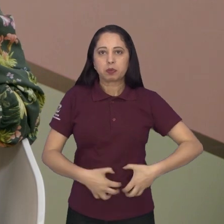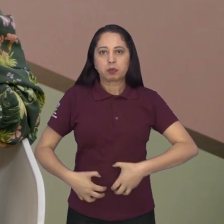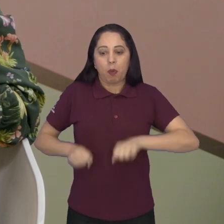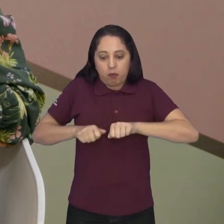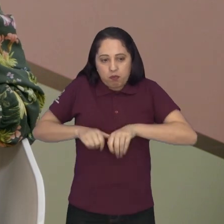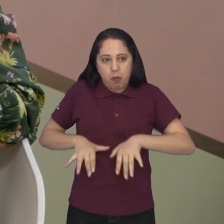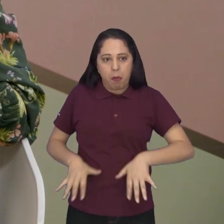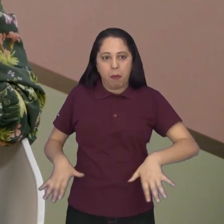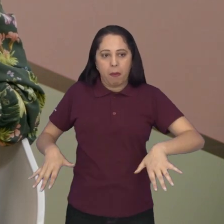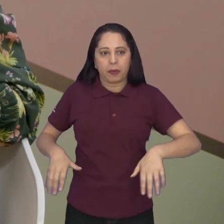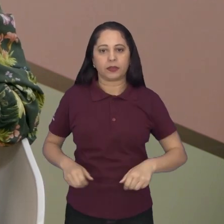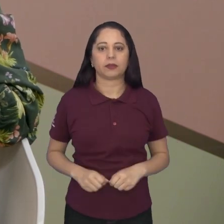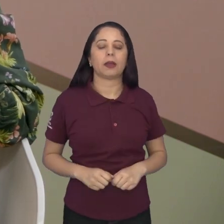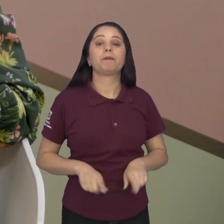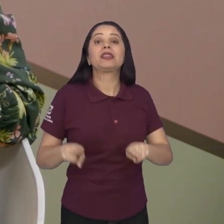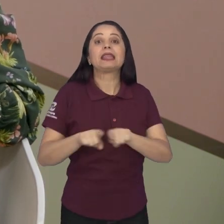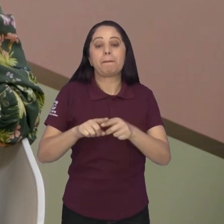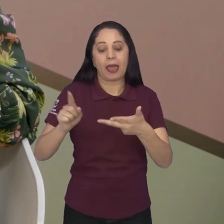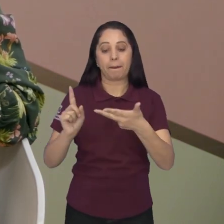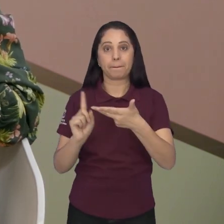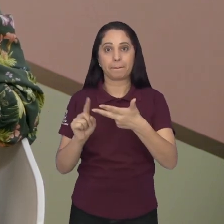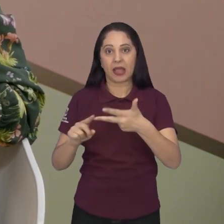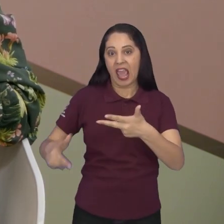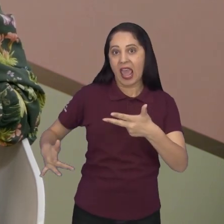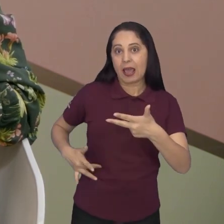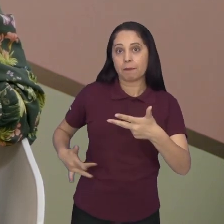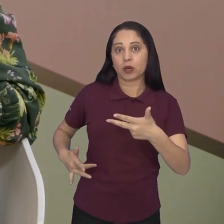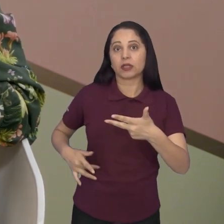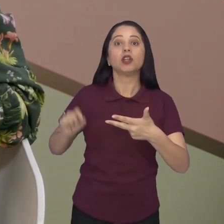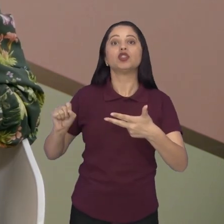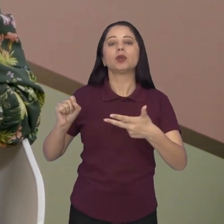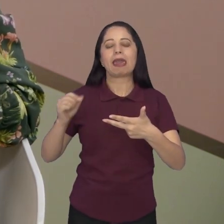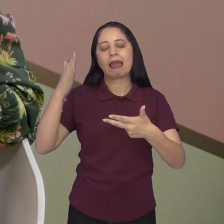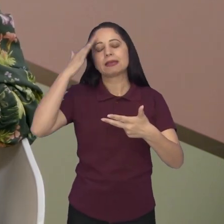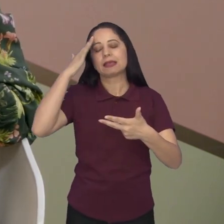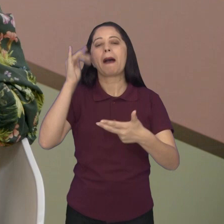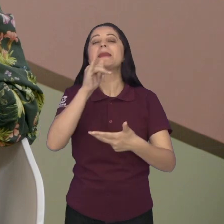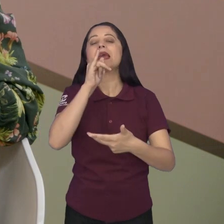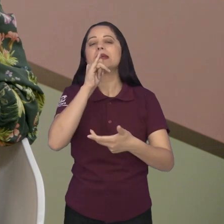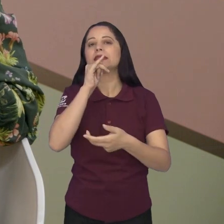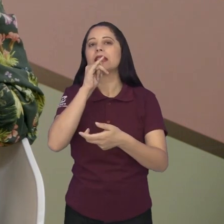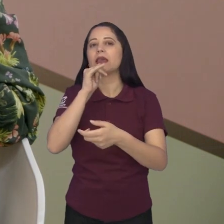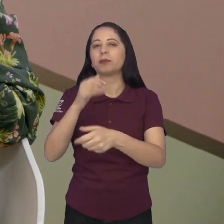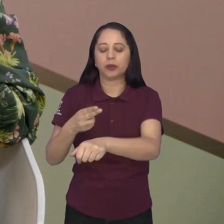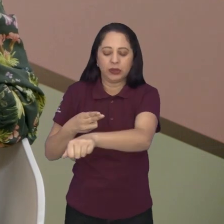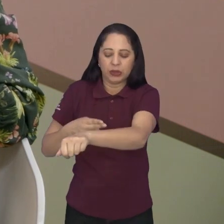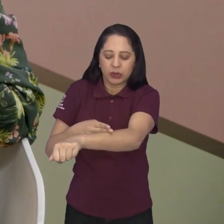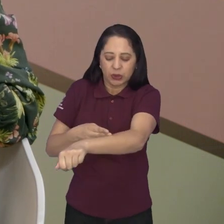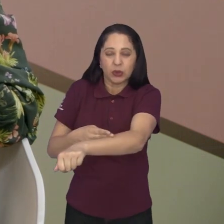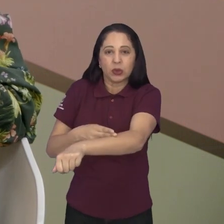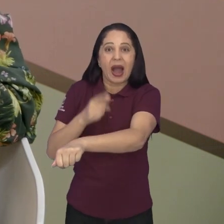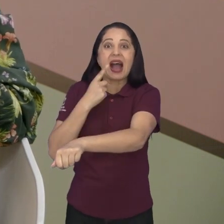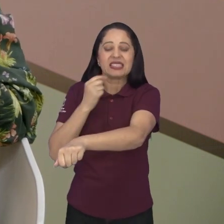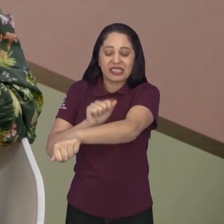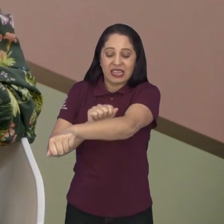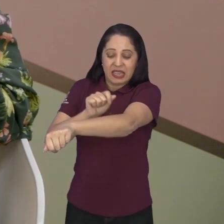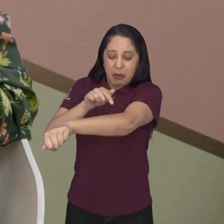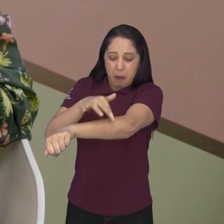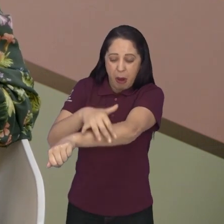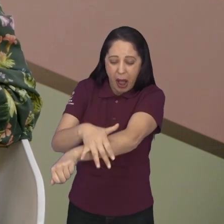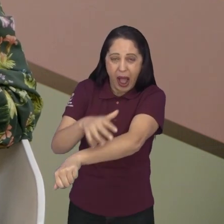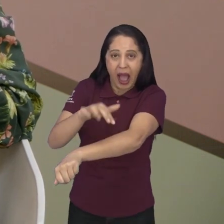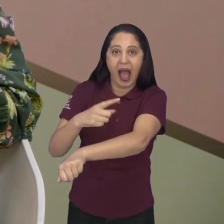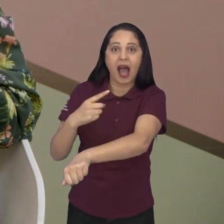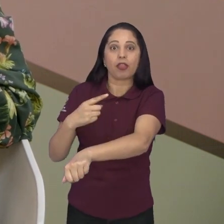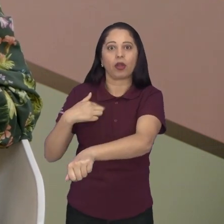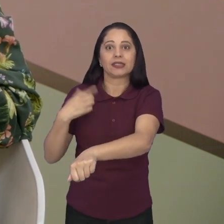do corpo. Uma outra função extremamente importante é a função de coagulação. Toda vez que a gente leva um corte, a primeira coisa que a gente faz é